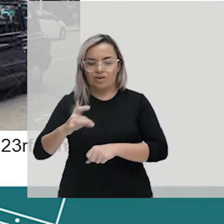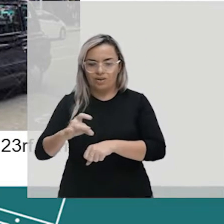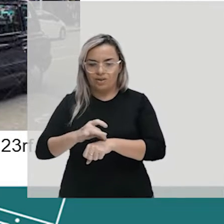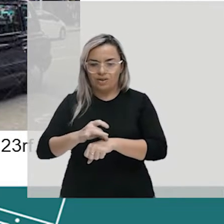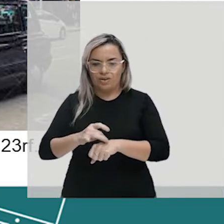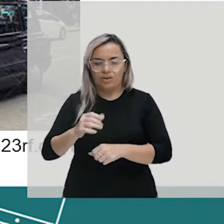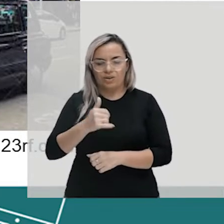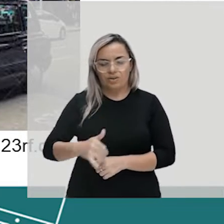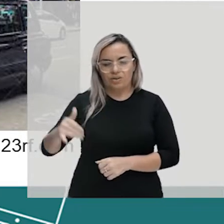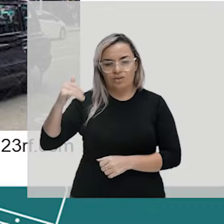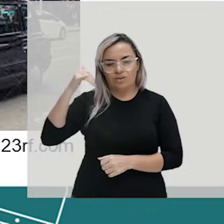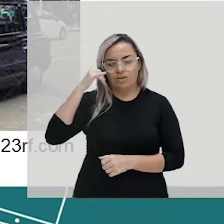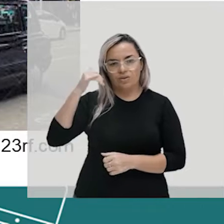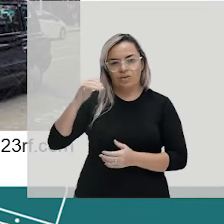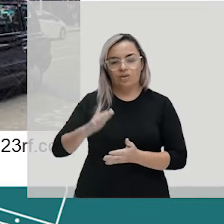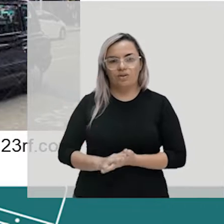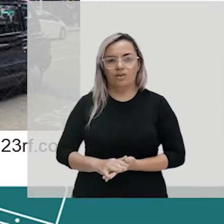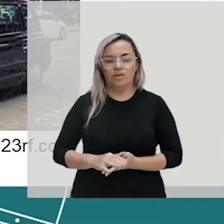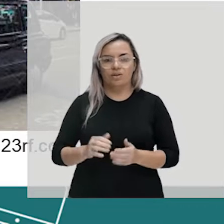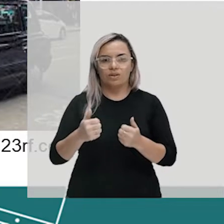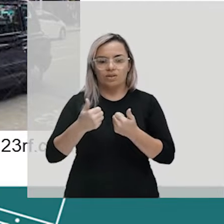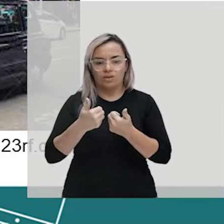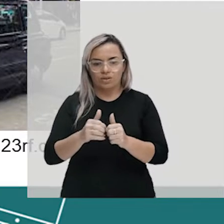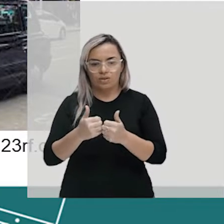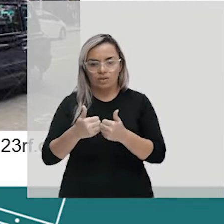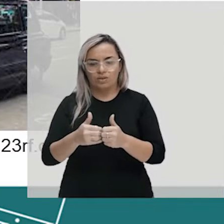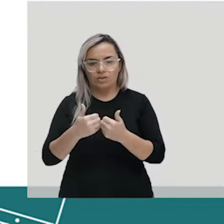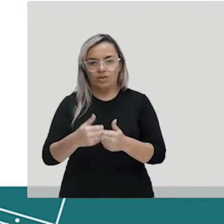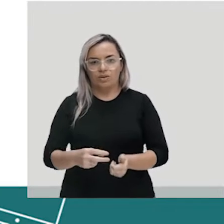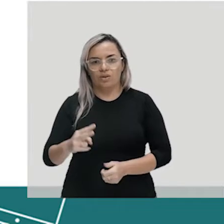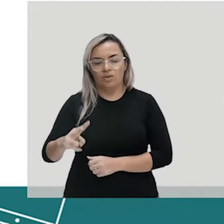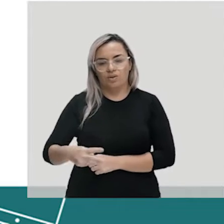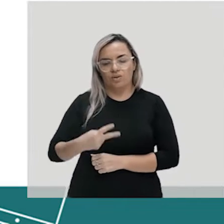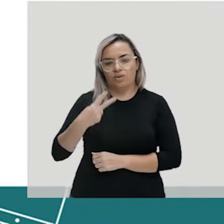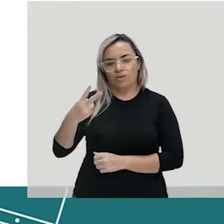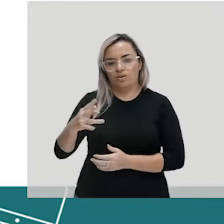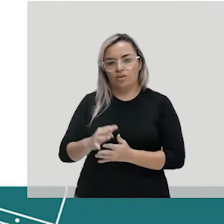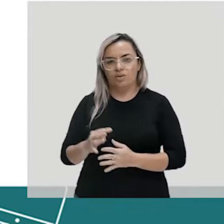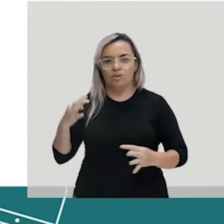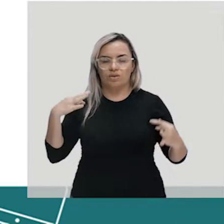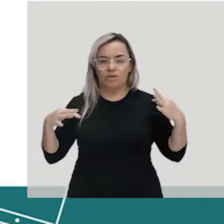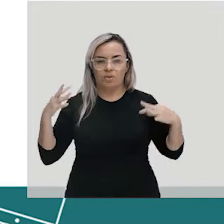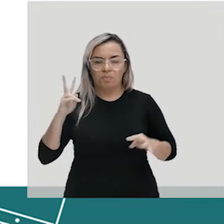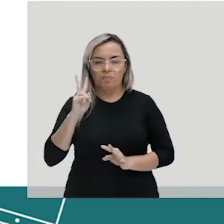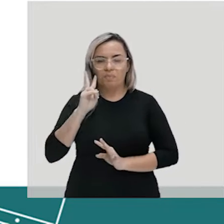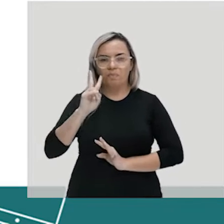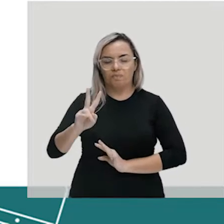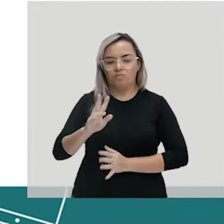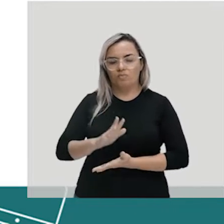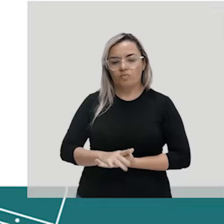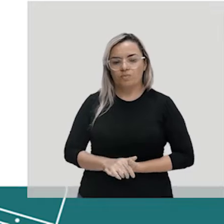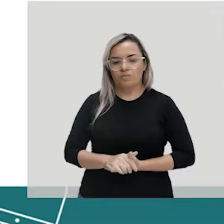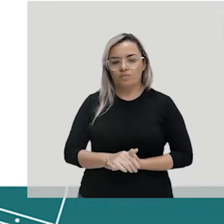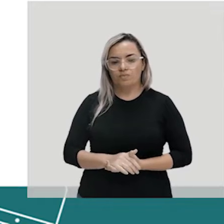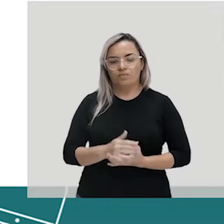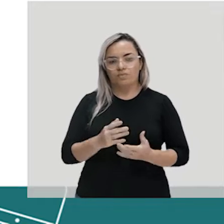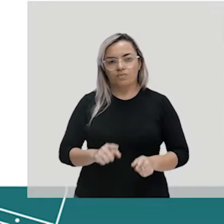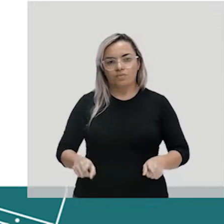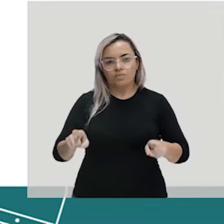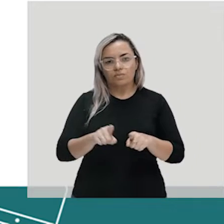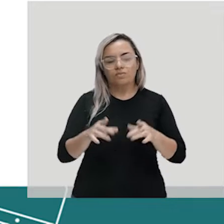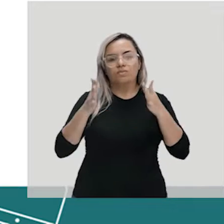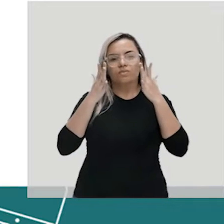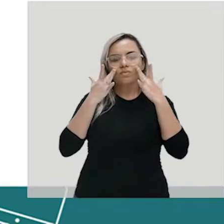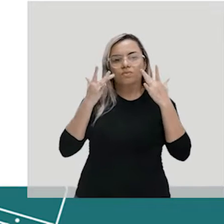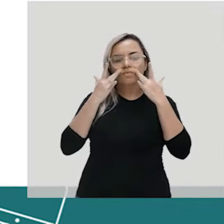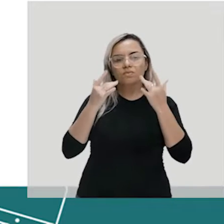do telefone e os ônibus duplos que são atrações turísticas por si sol falando da arte a arte